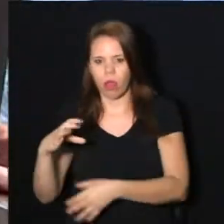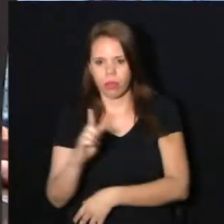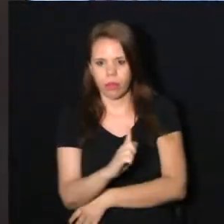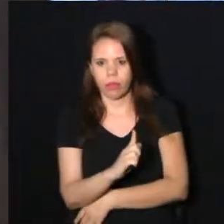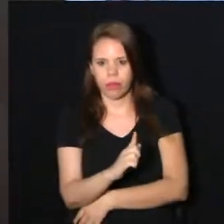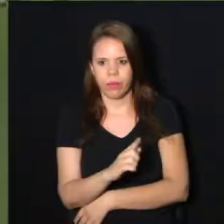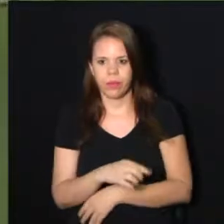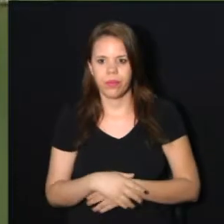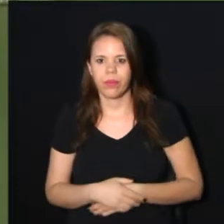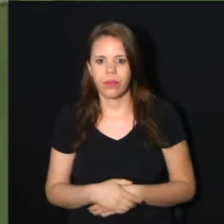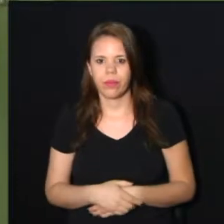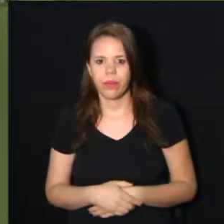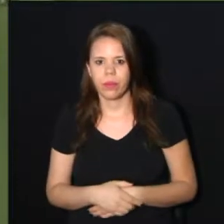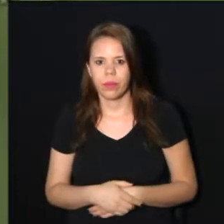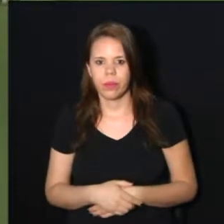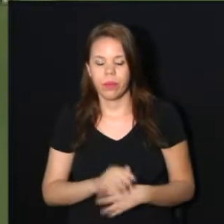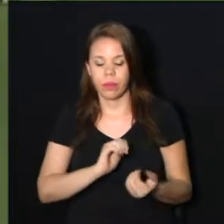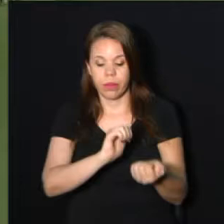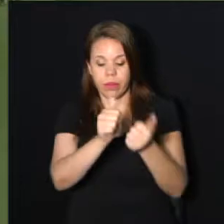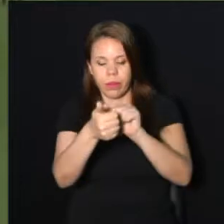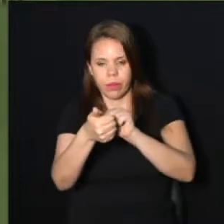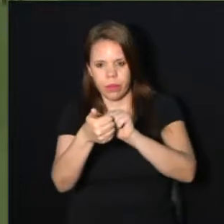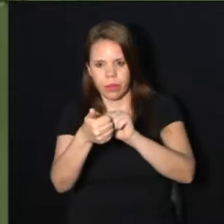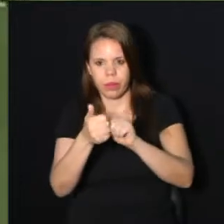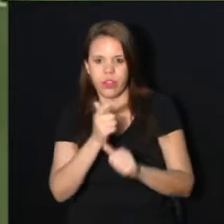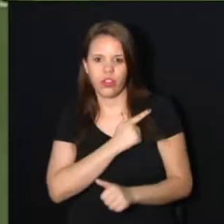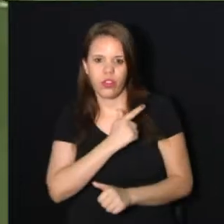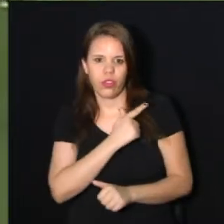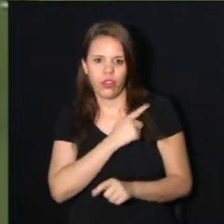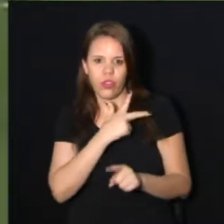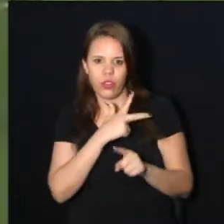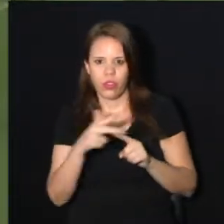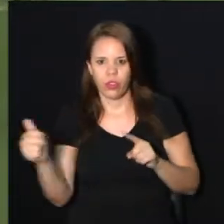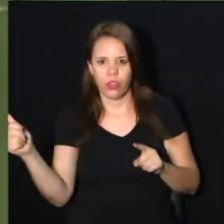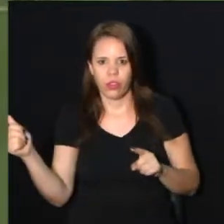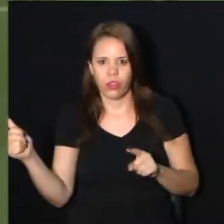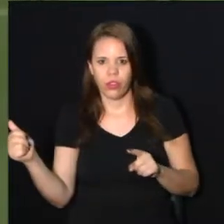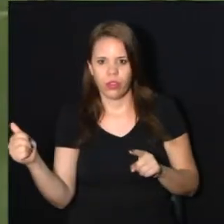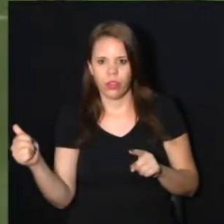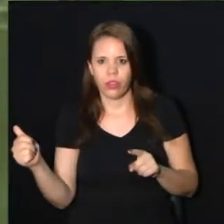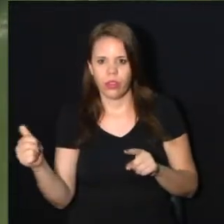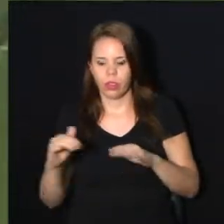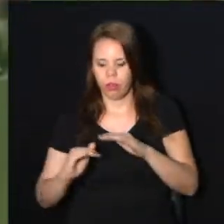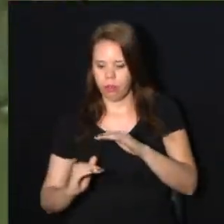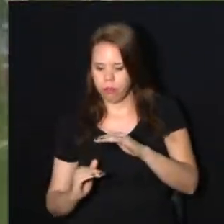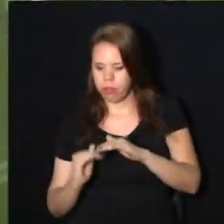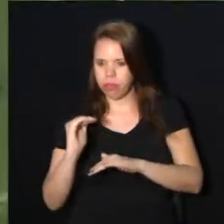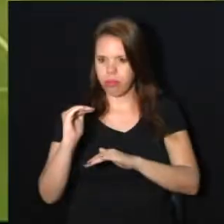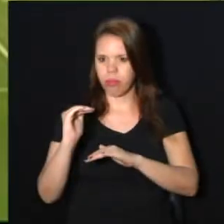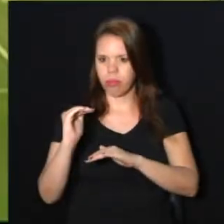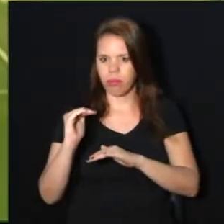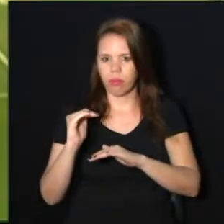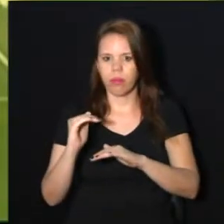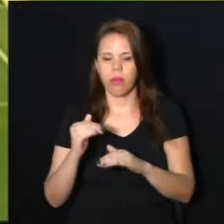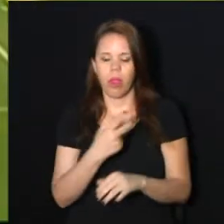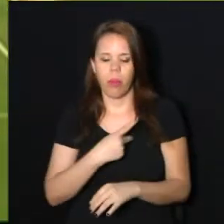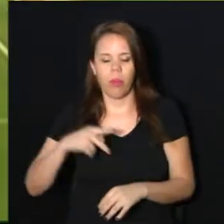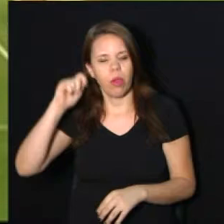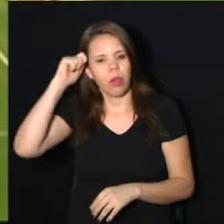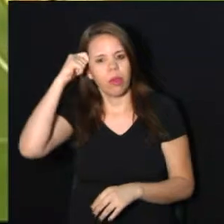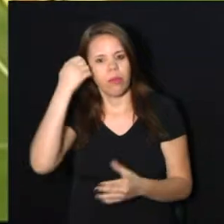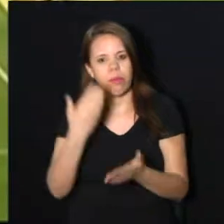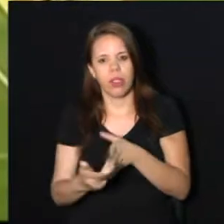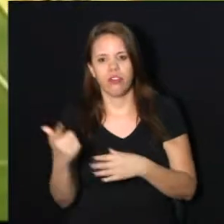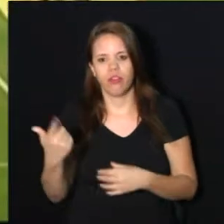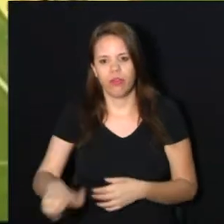Grande. E no esporte, Guarani vence e se livra do rebaixamento. Ponte Preta perde